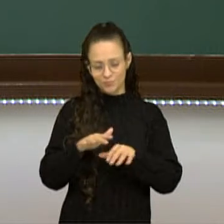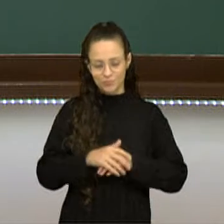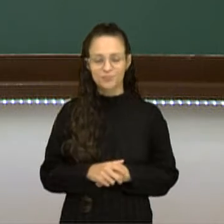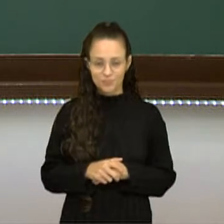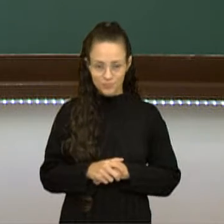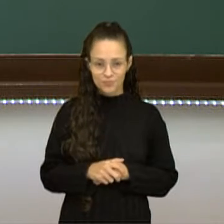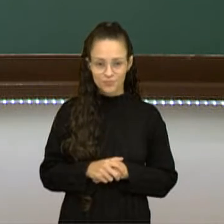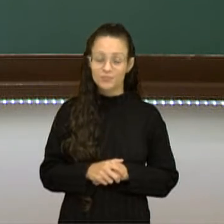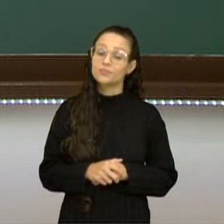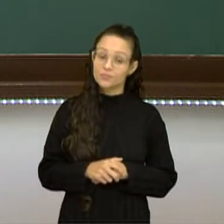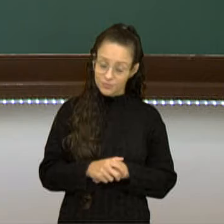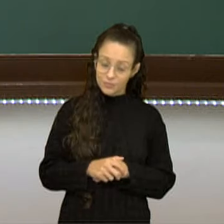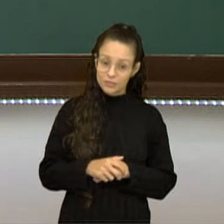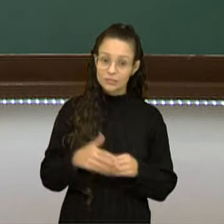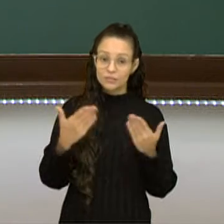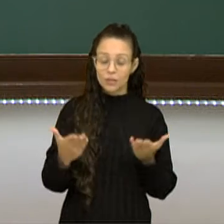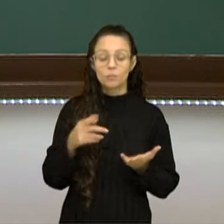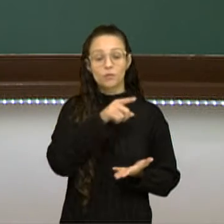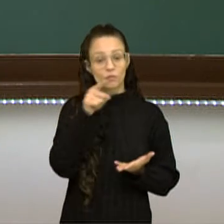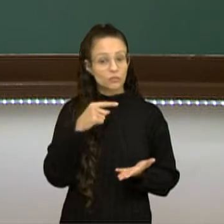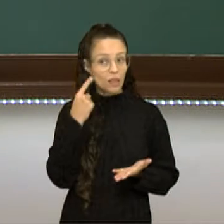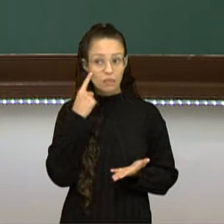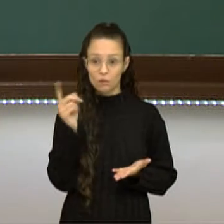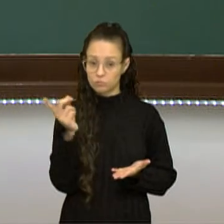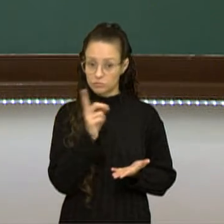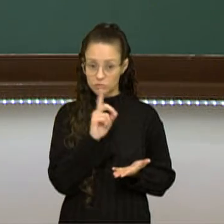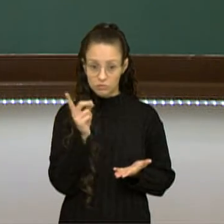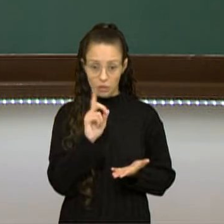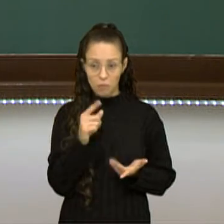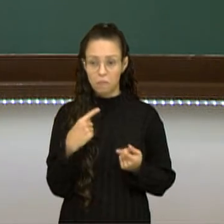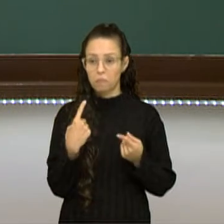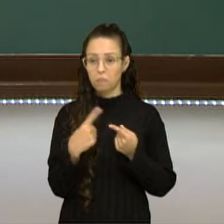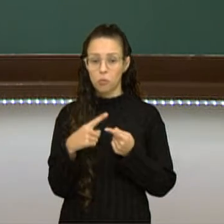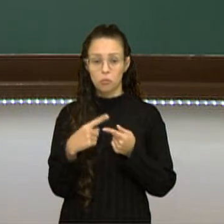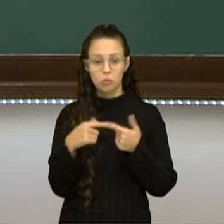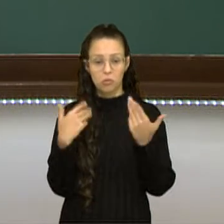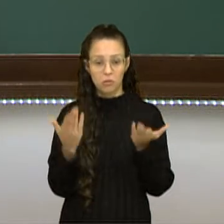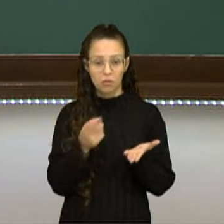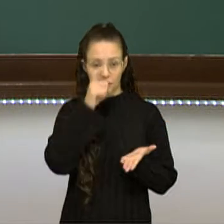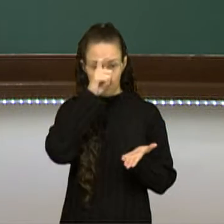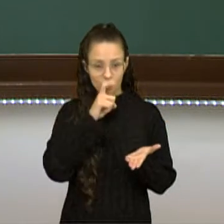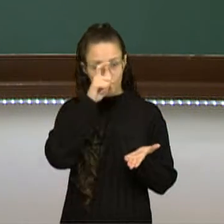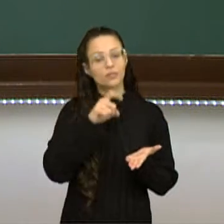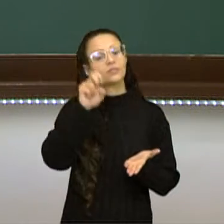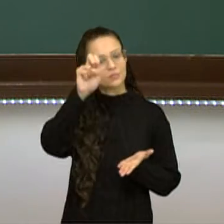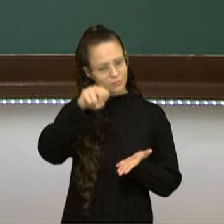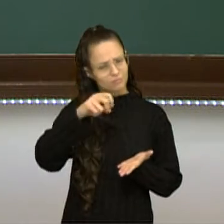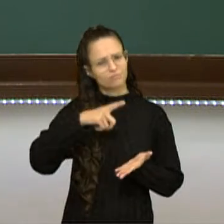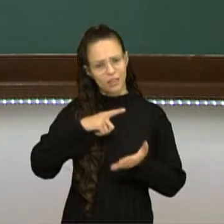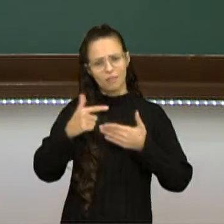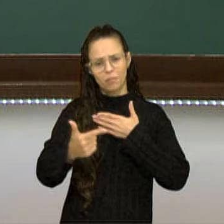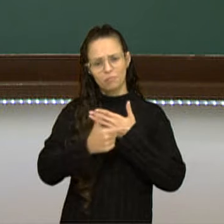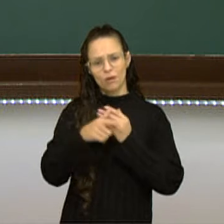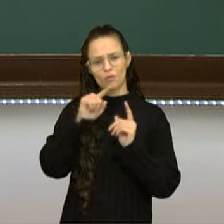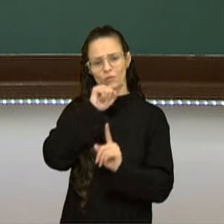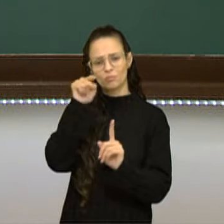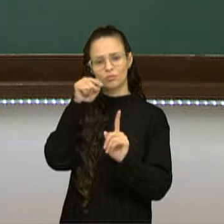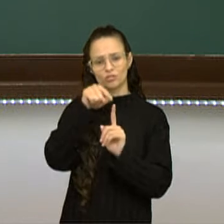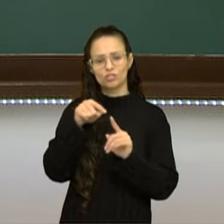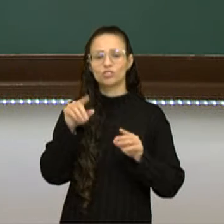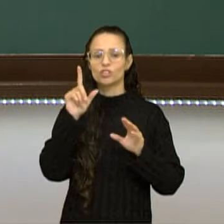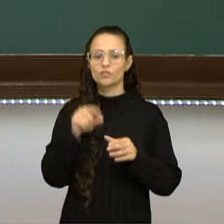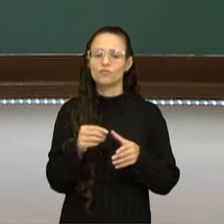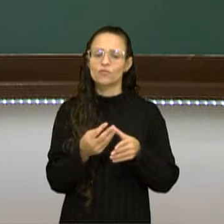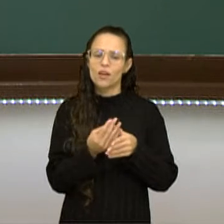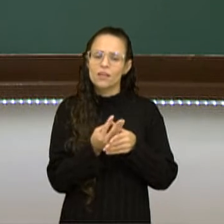do endométrio, tá? Então, para você que não sabia, né, a menstruação sim tem uma função, é um tecido